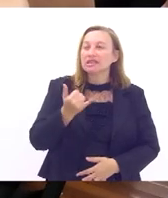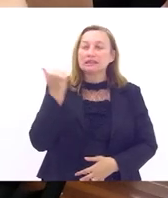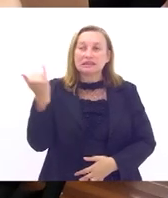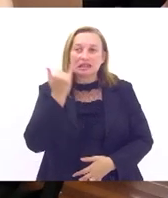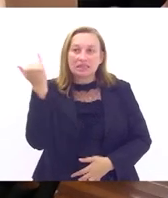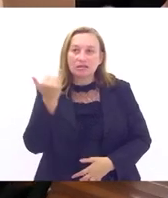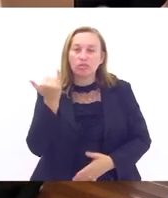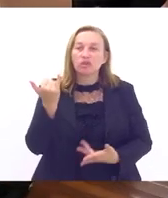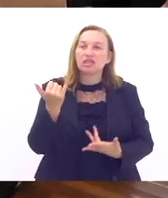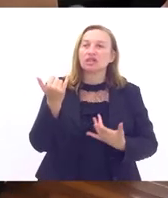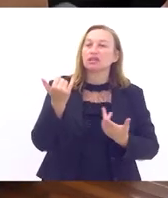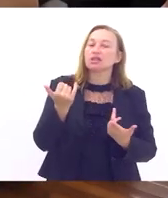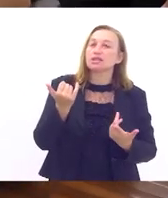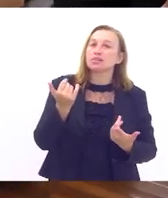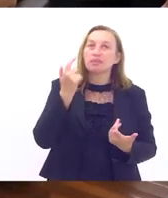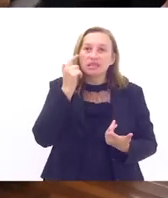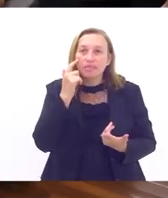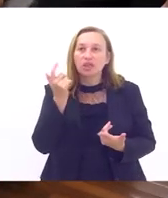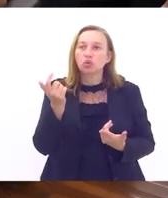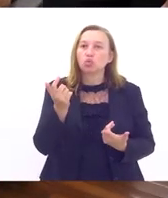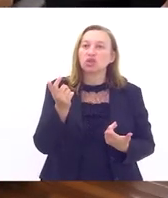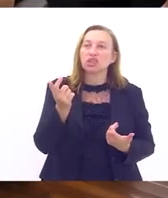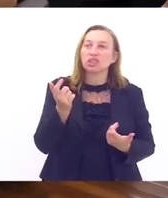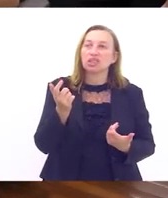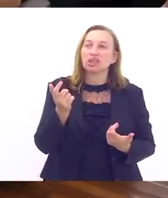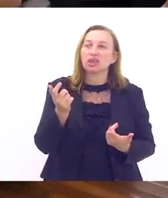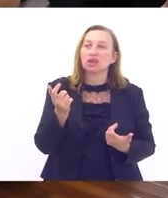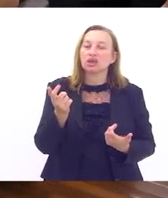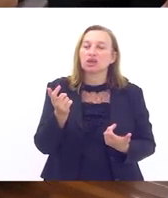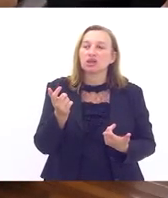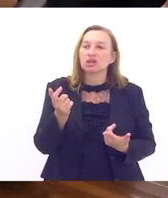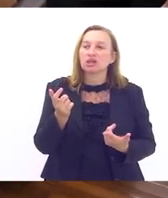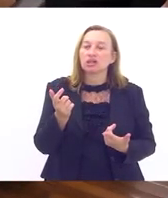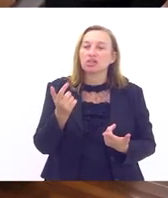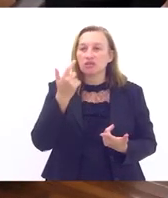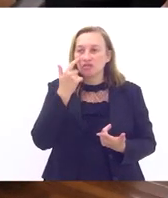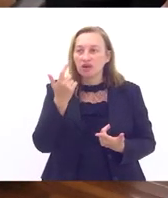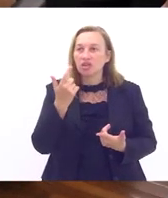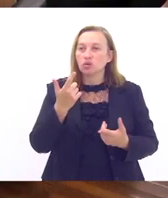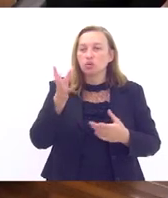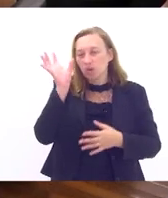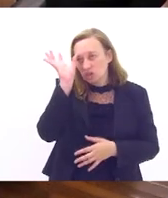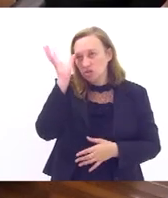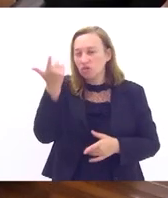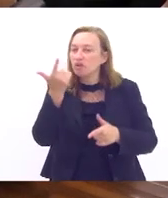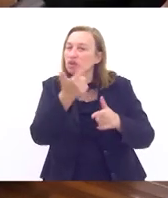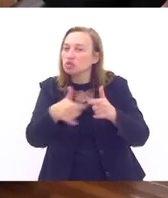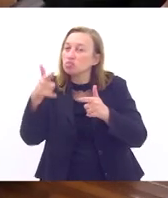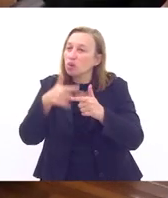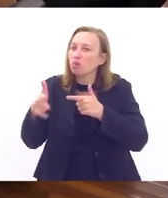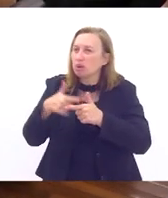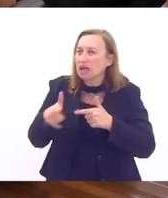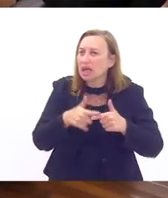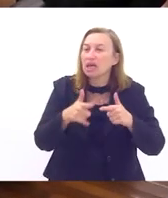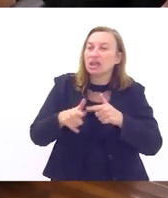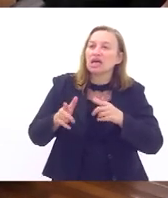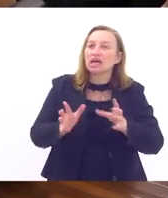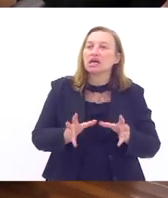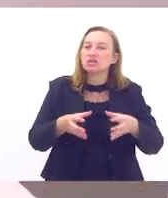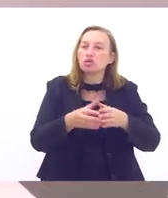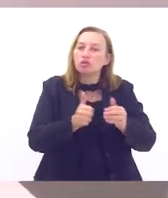interessante essa ótica da gente estar fomentando aí a solução dos problemas, essa frente